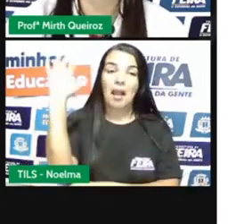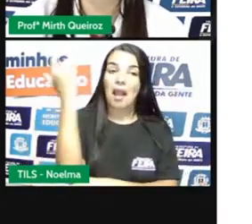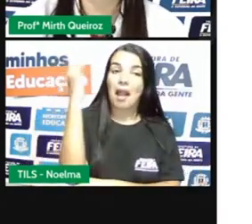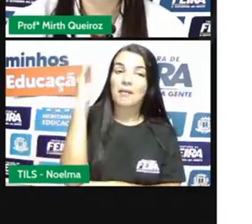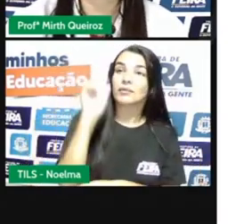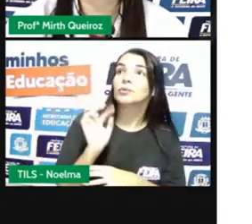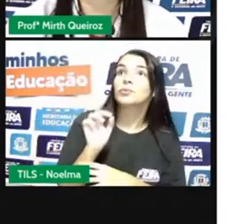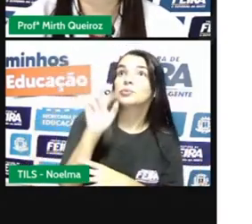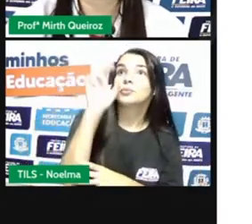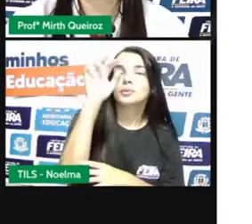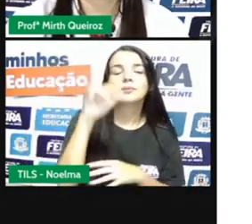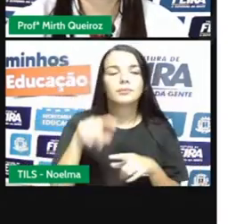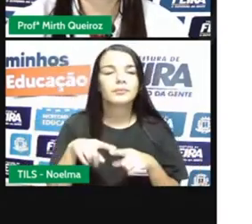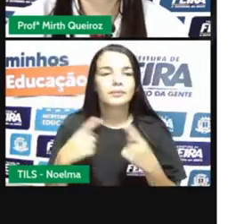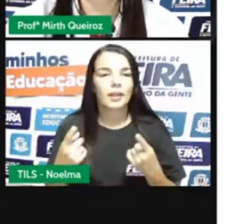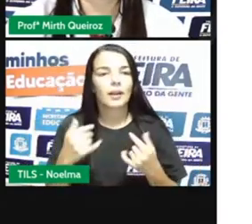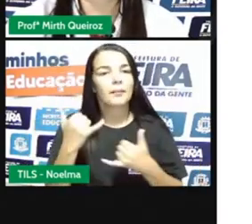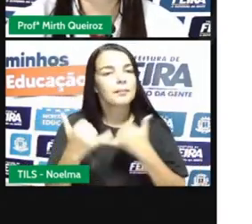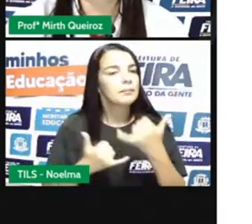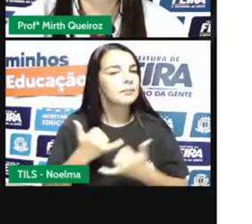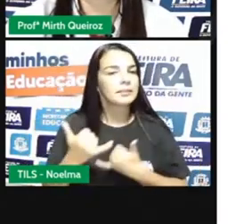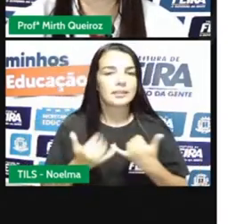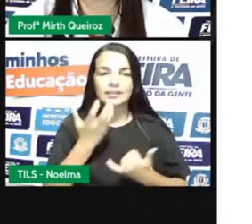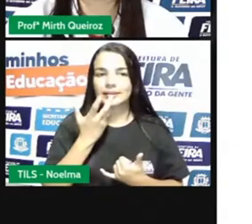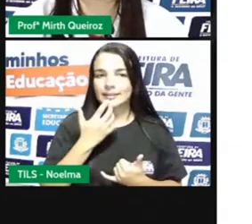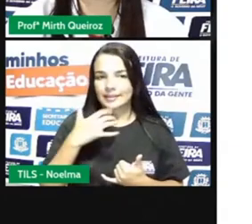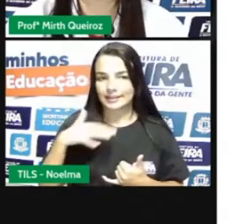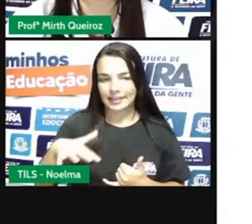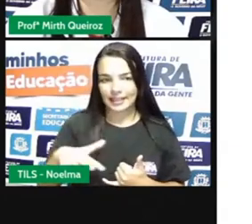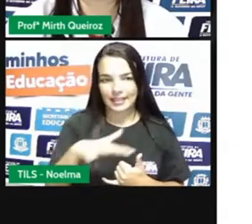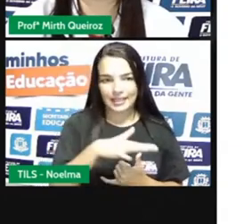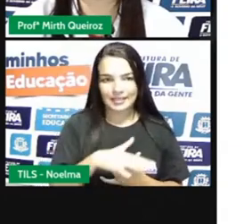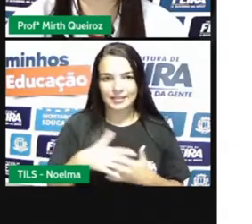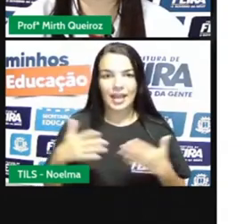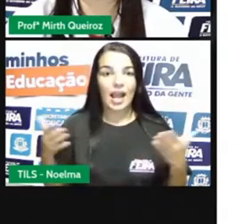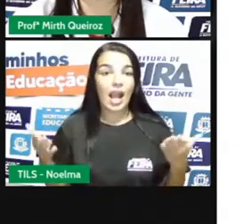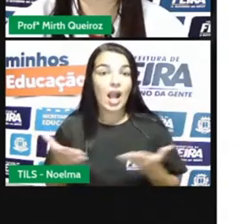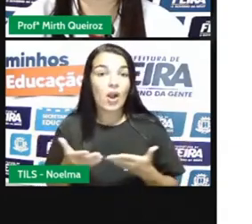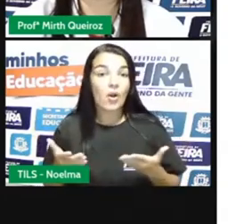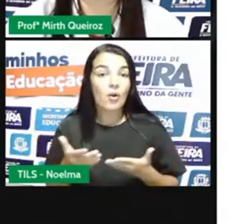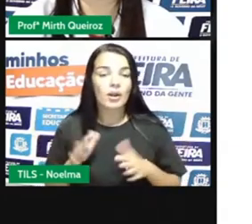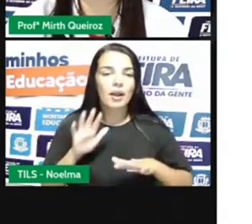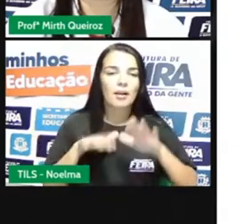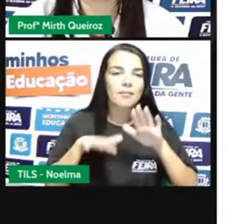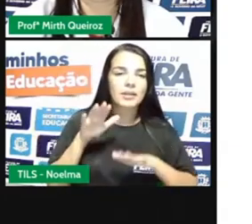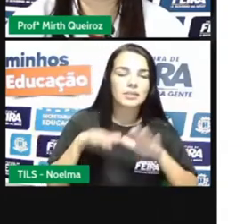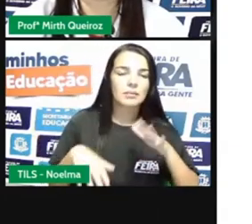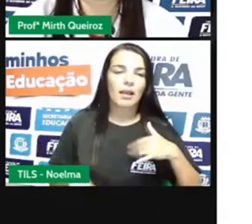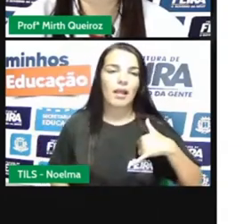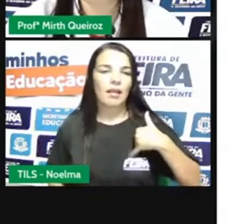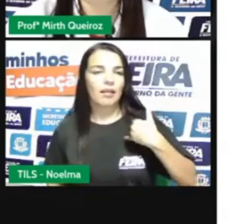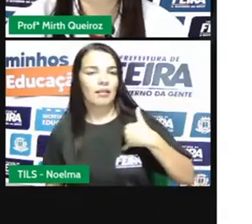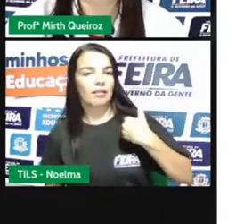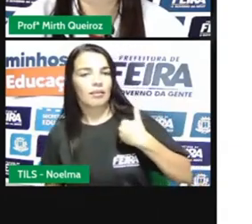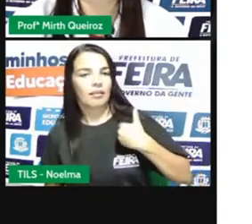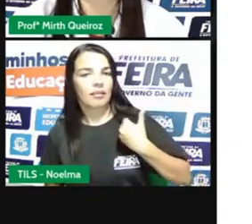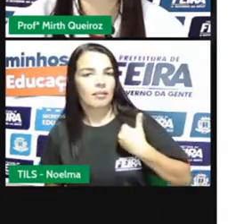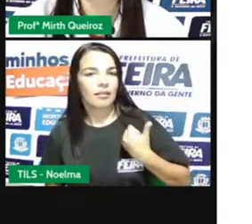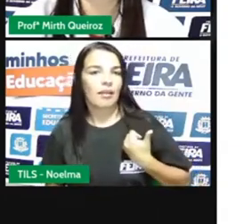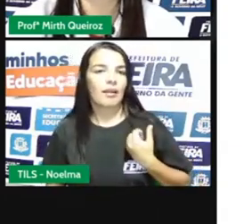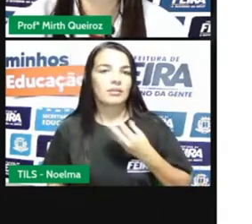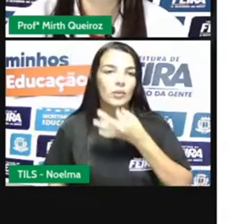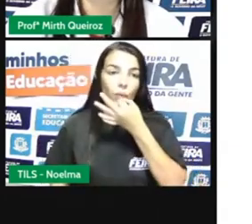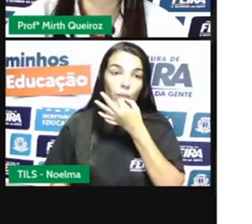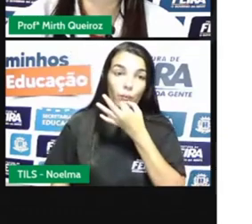árvore, essas coisas. E nós iremos ver agora, nesse texto, onde nós temos